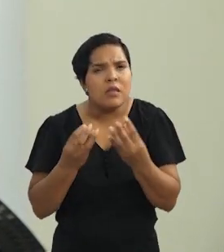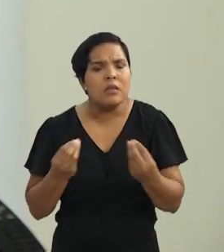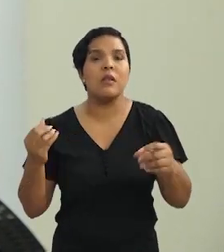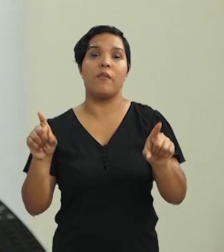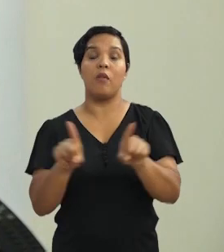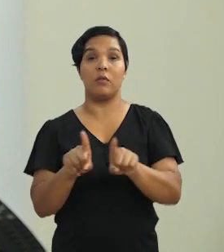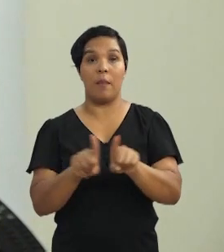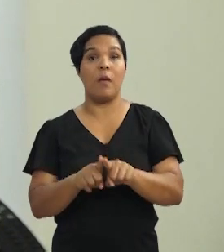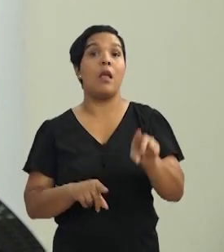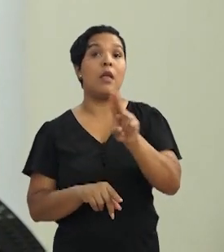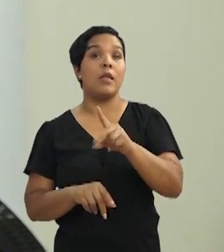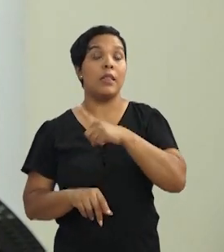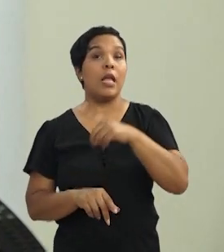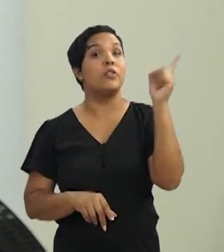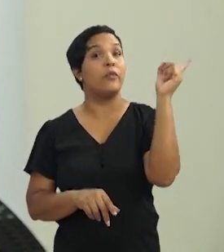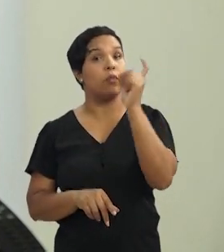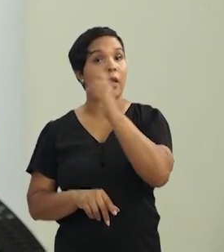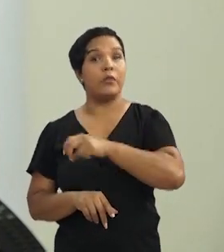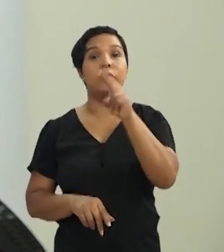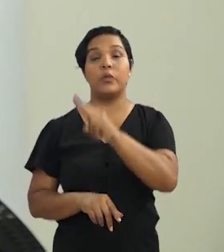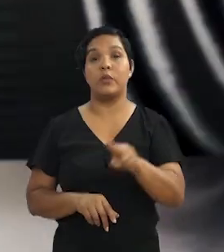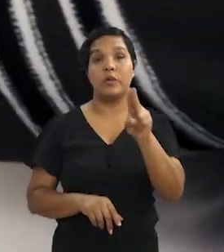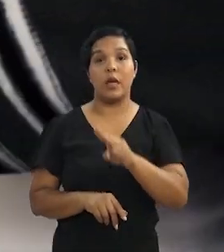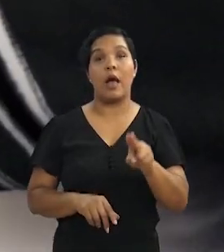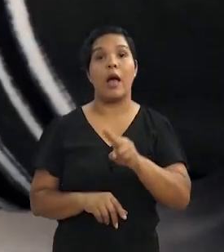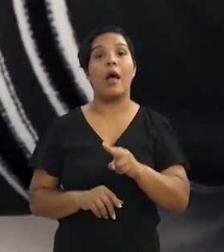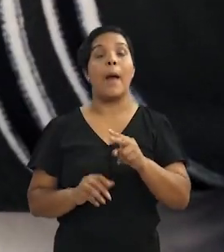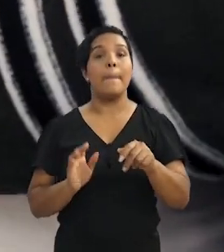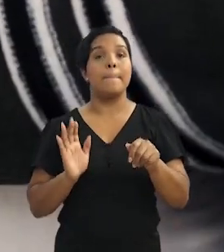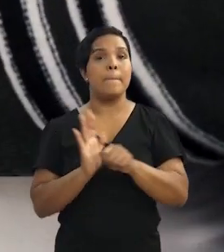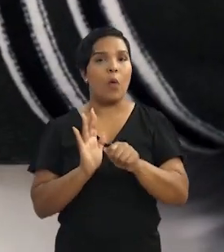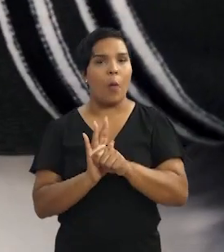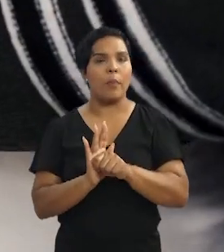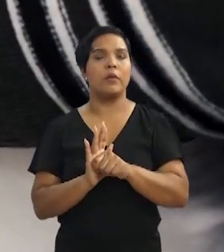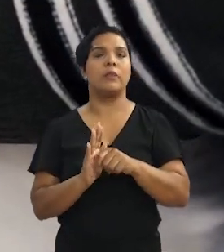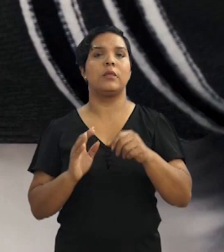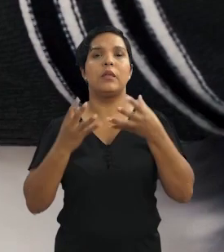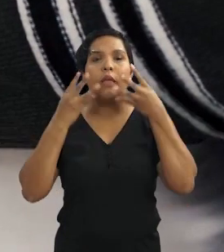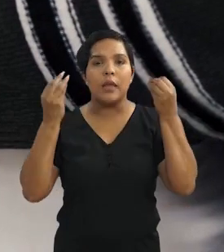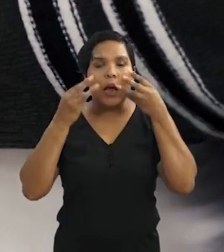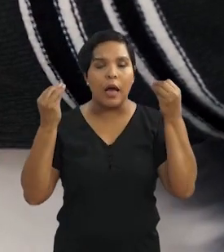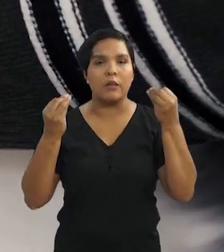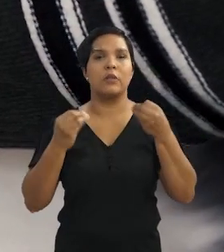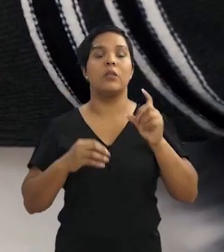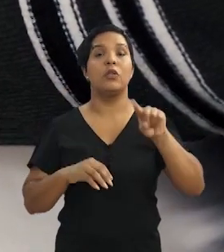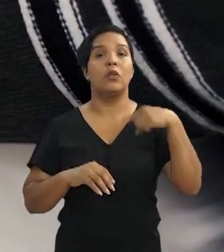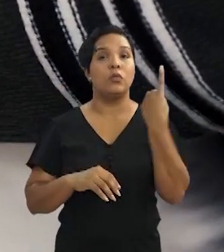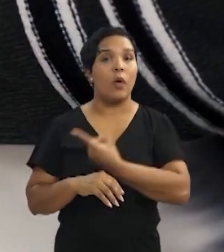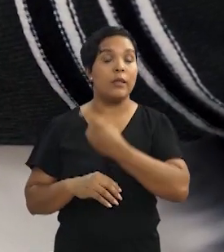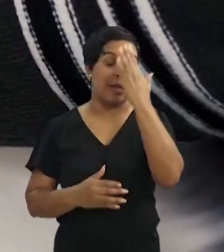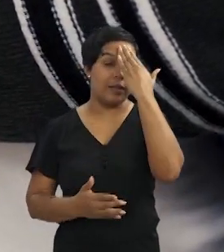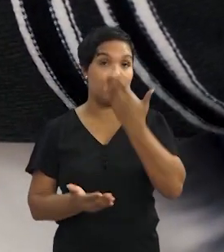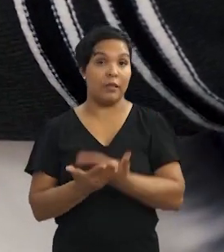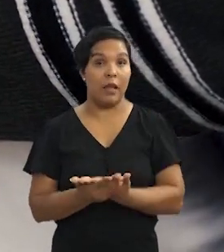bastante sensível. Nós temos grandes dificuldades de utilização de drogas em gatos, então